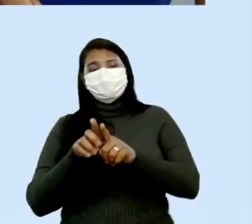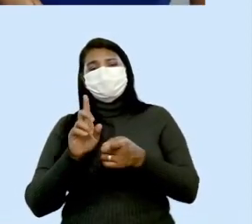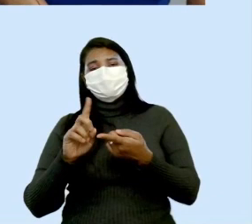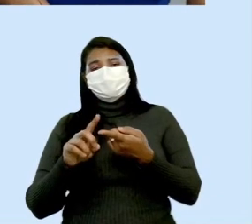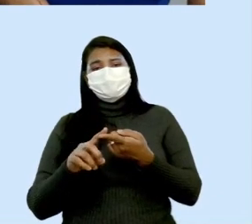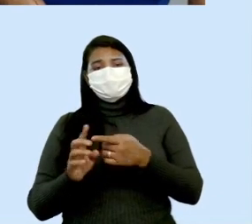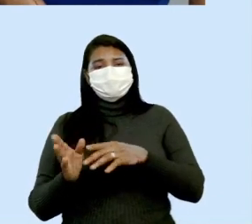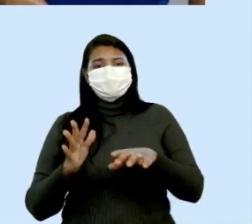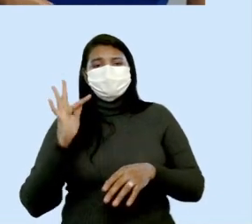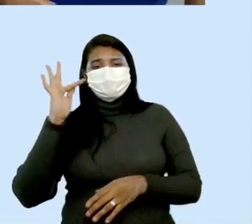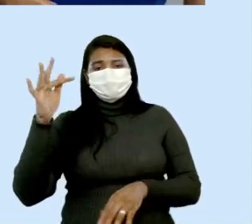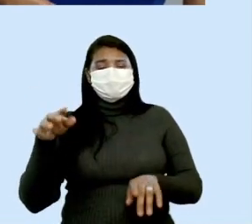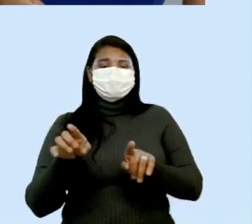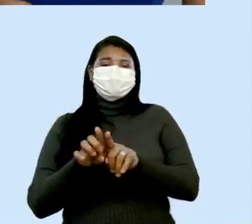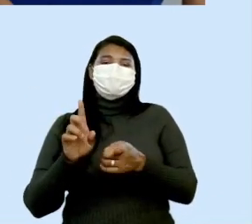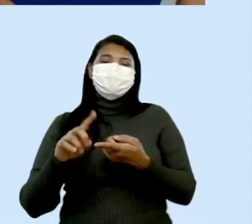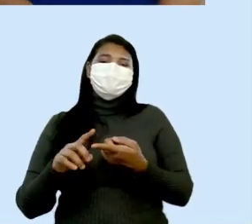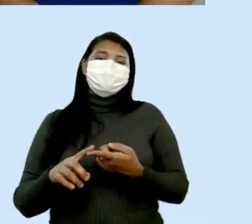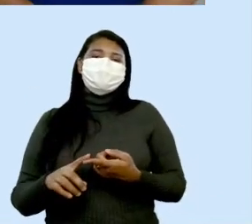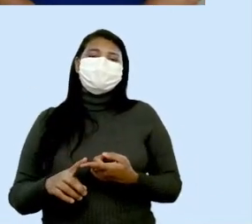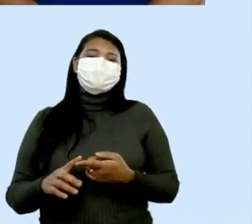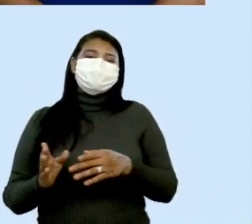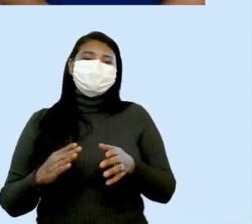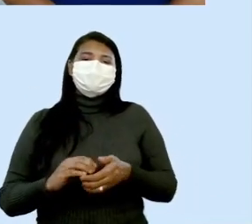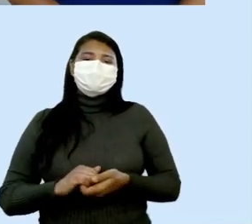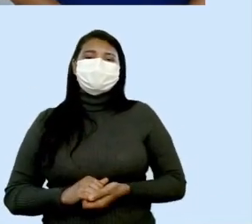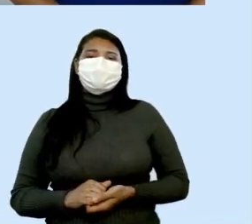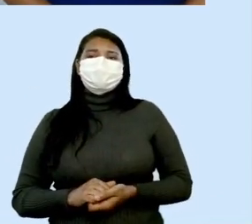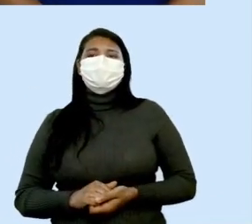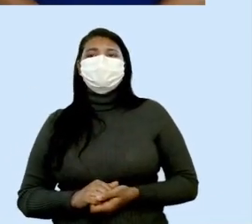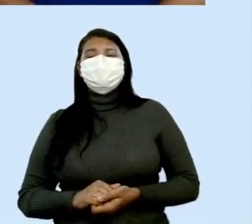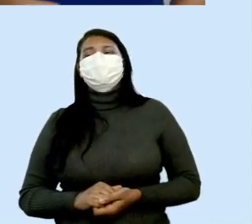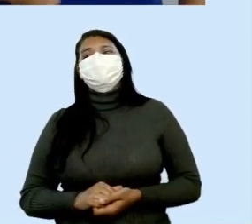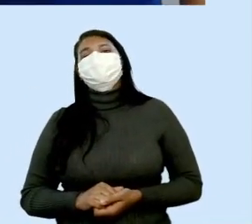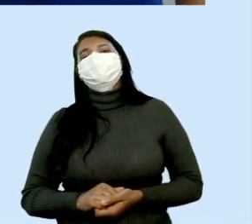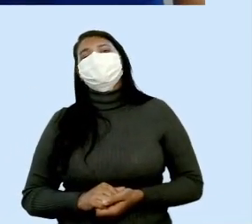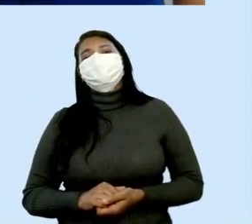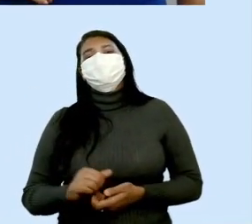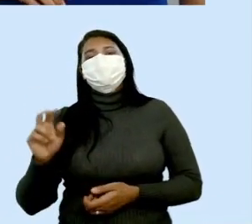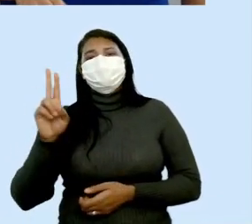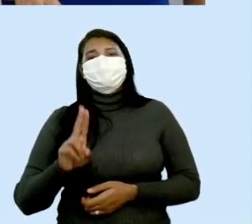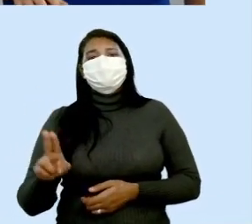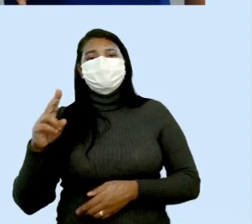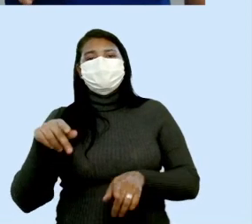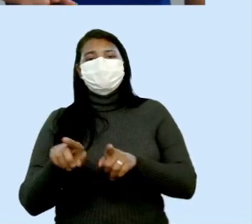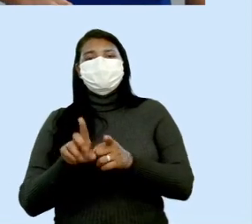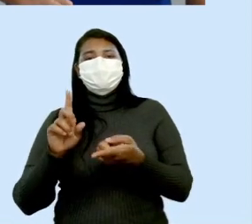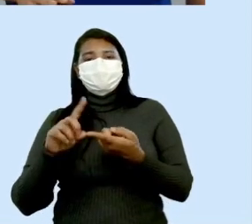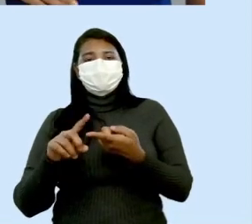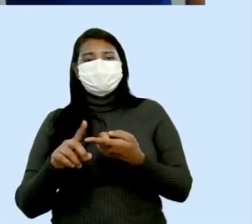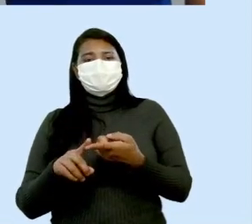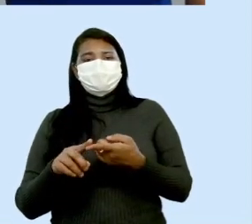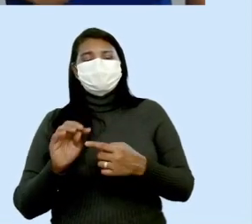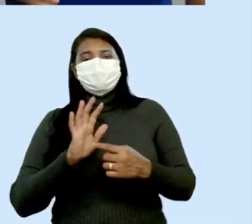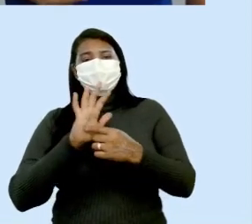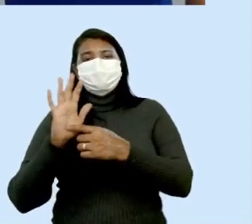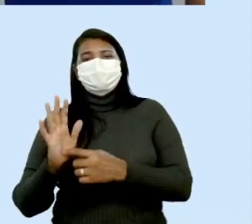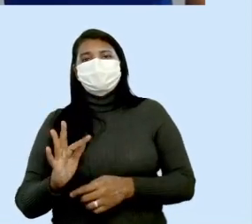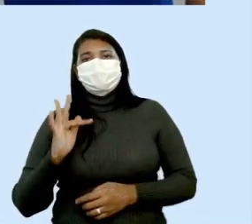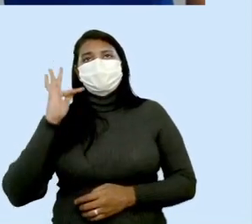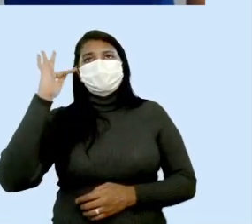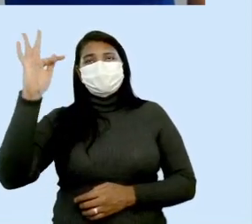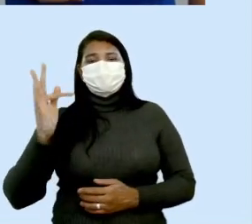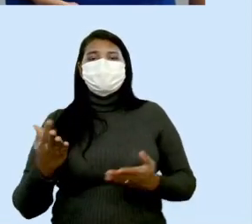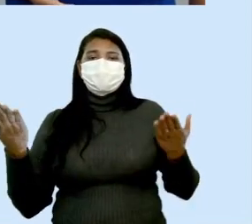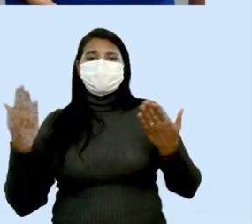Já o futuro com going to, usamos o futuro com going to para indicar uma ação futura que já